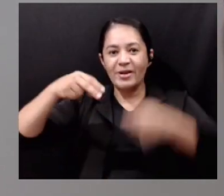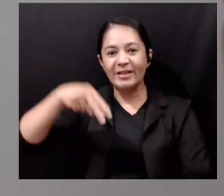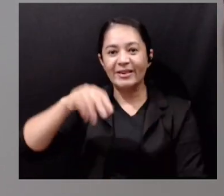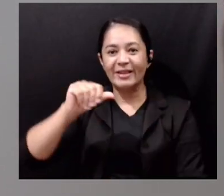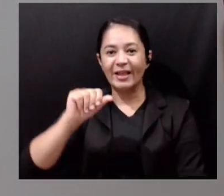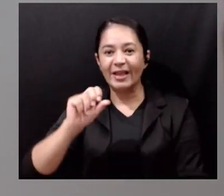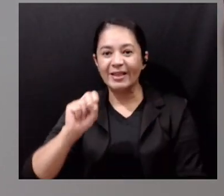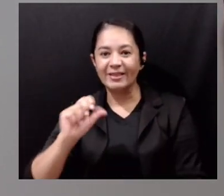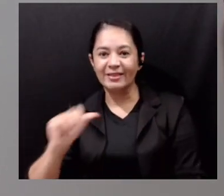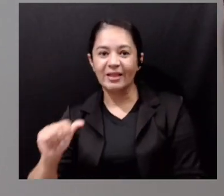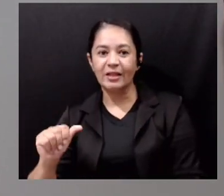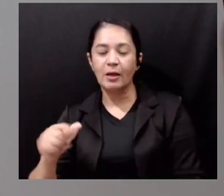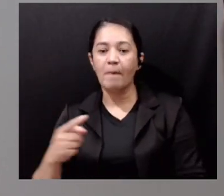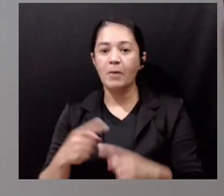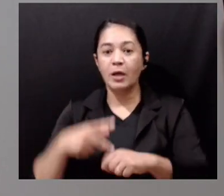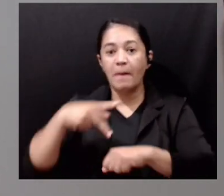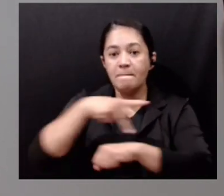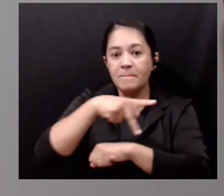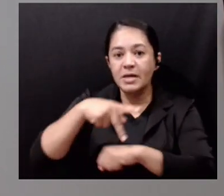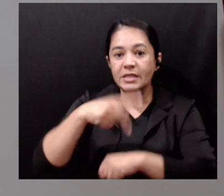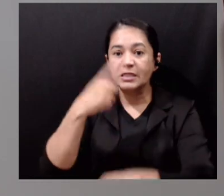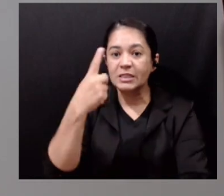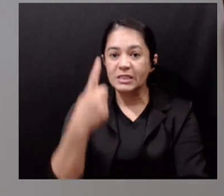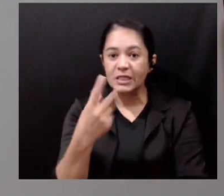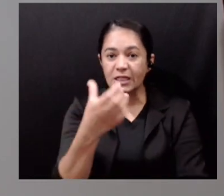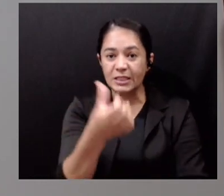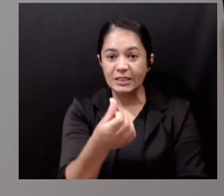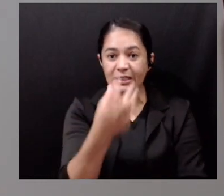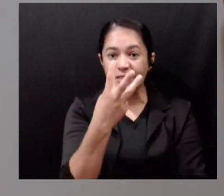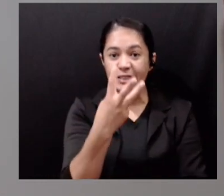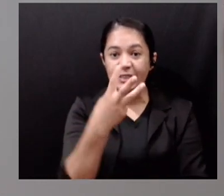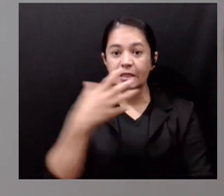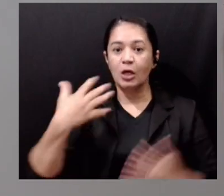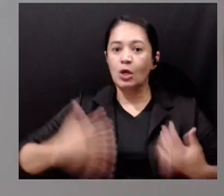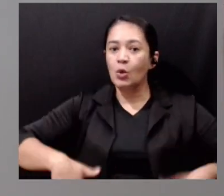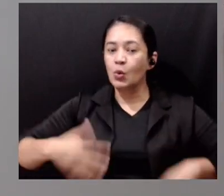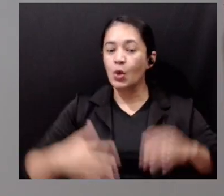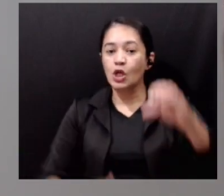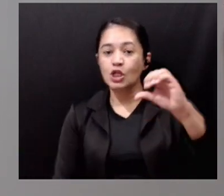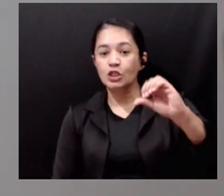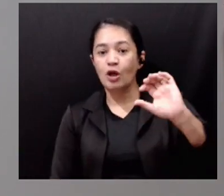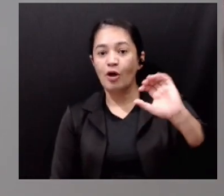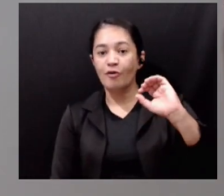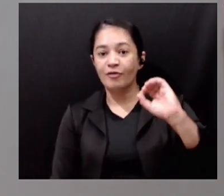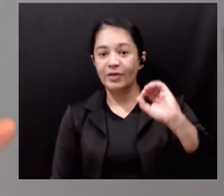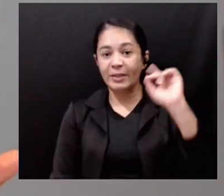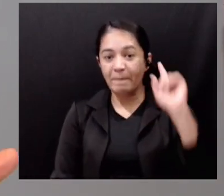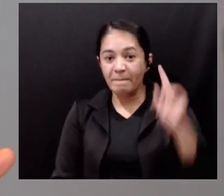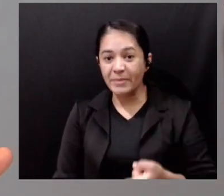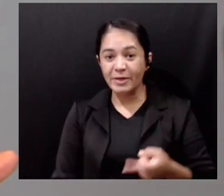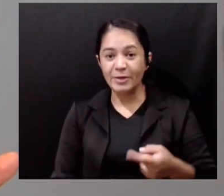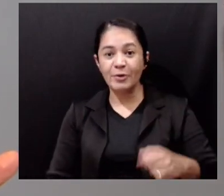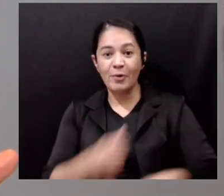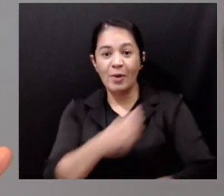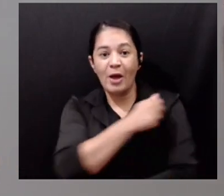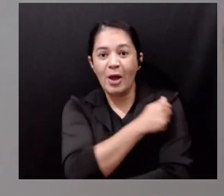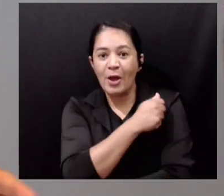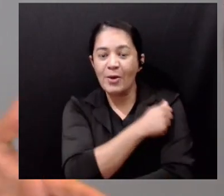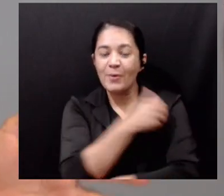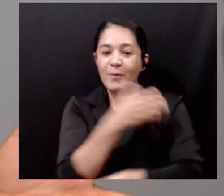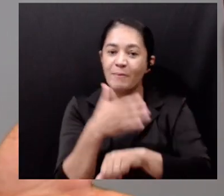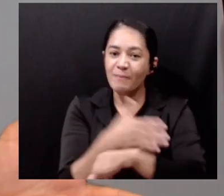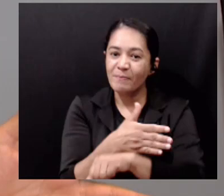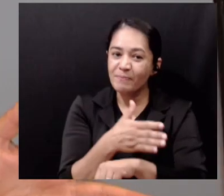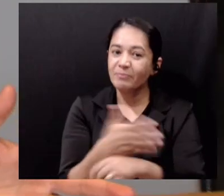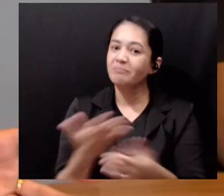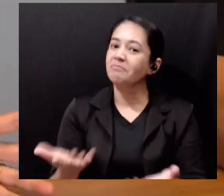países, mais de 90 mil participantes. Olha, uma coisa impressionante. A gente vai entrevistar alguns deles,